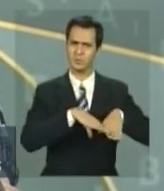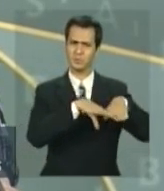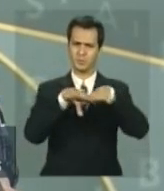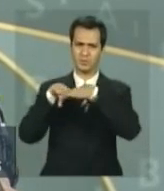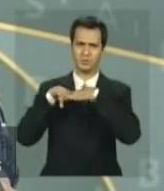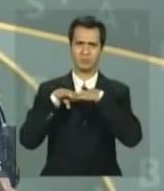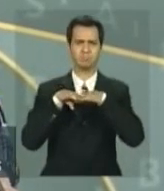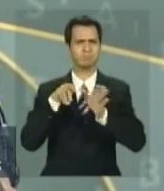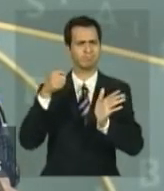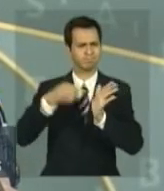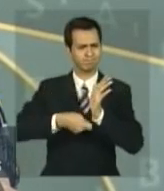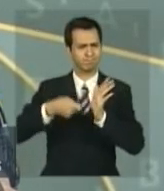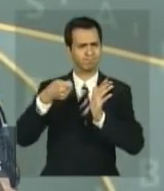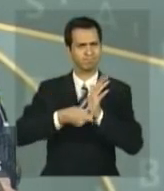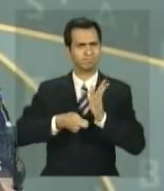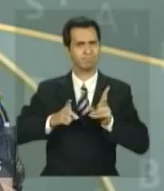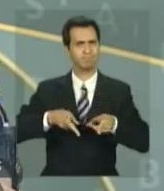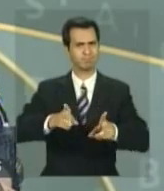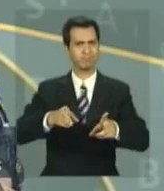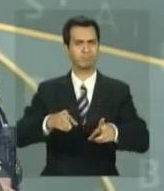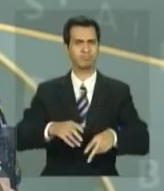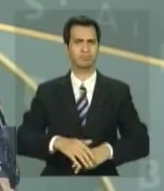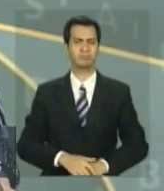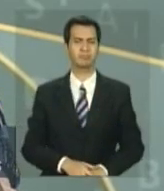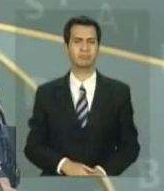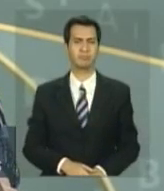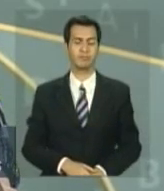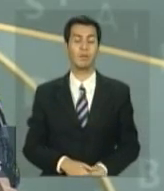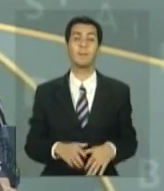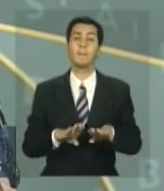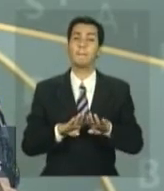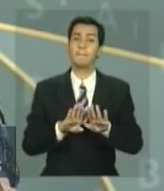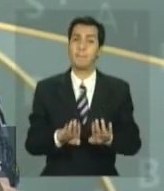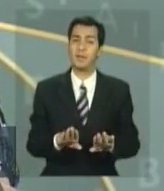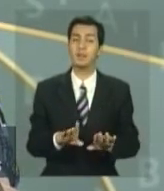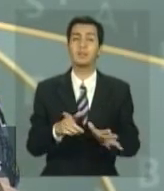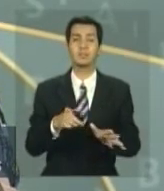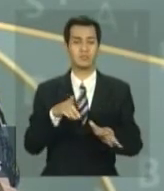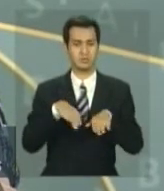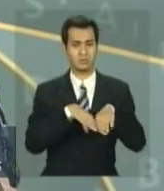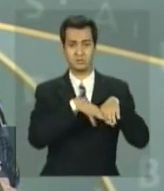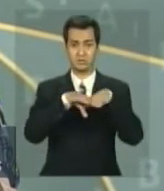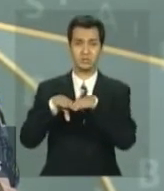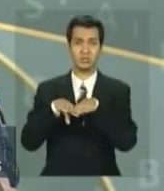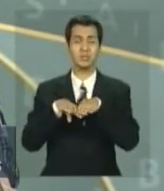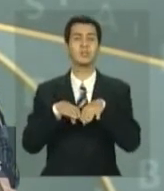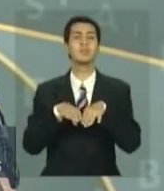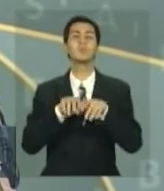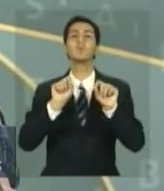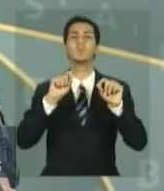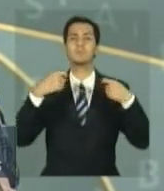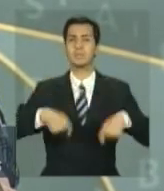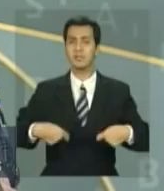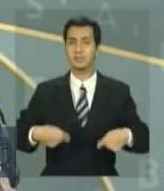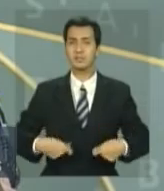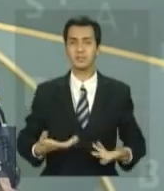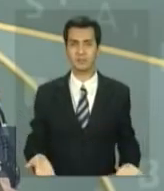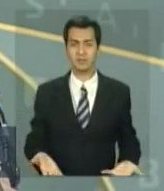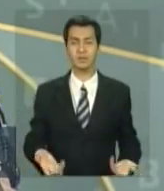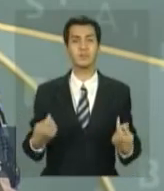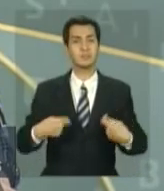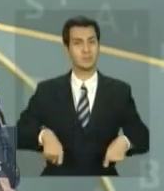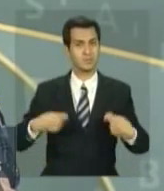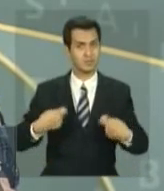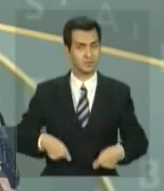igualdade. E, para garantir essa igualdade, é necessário que haja